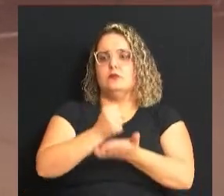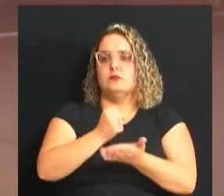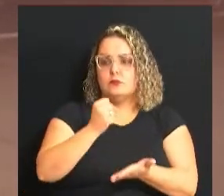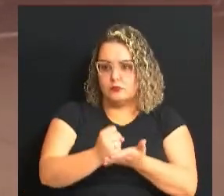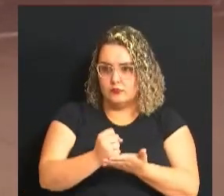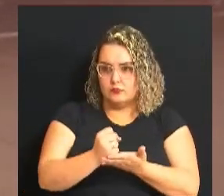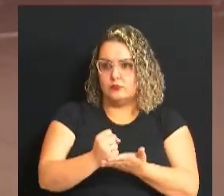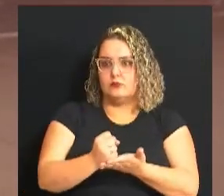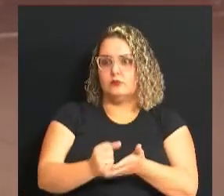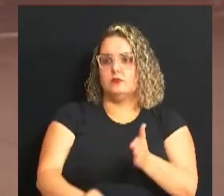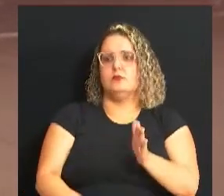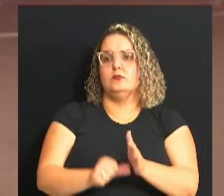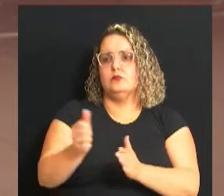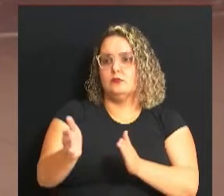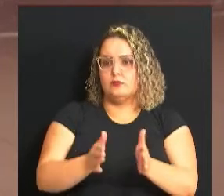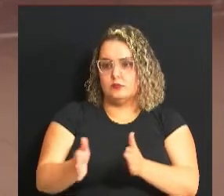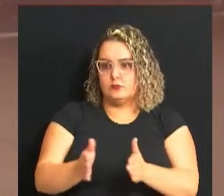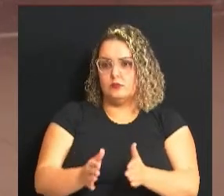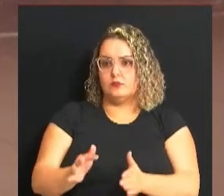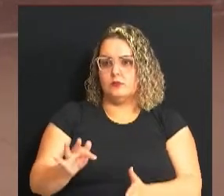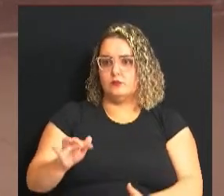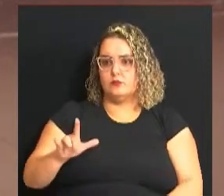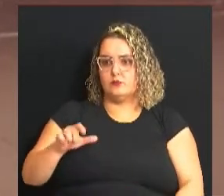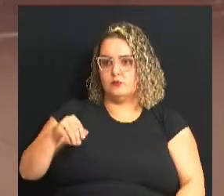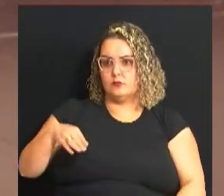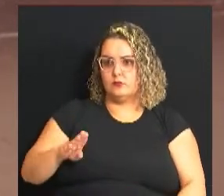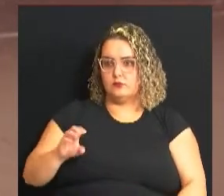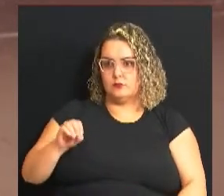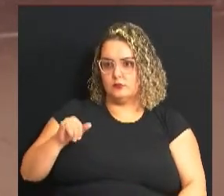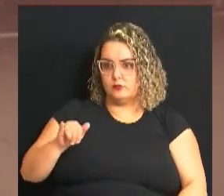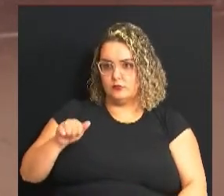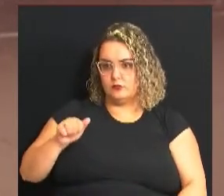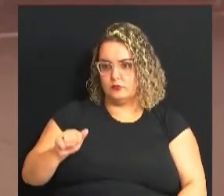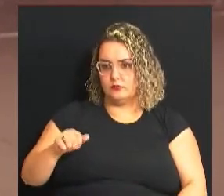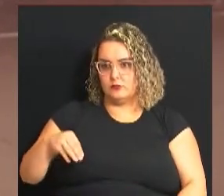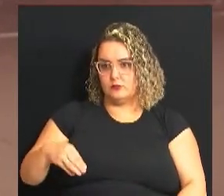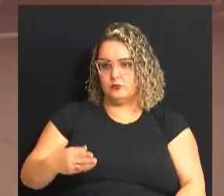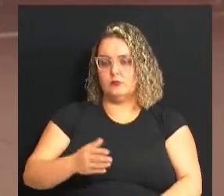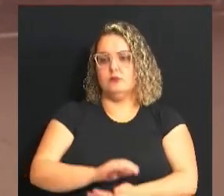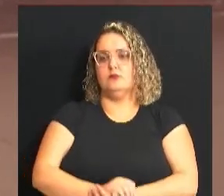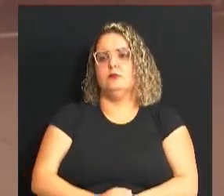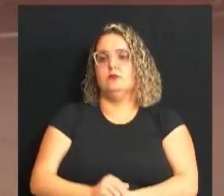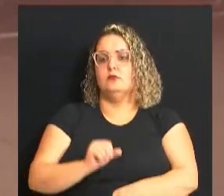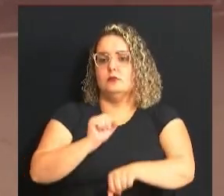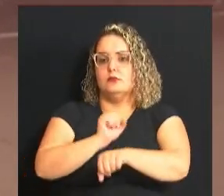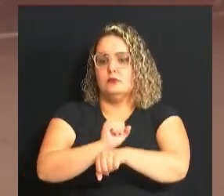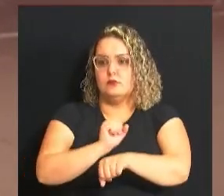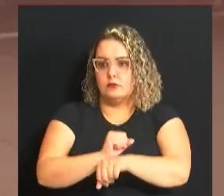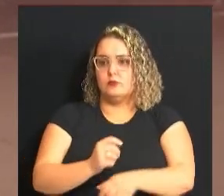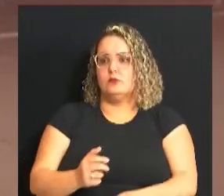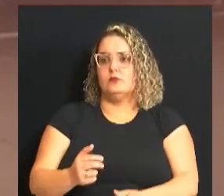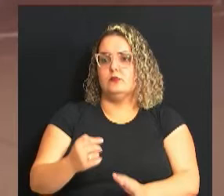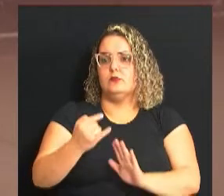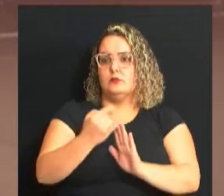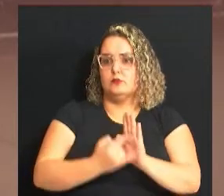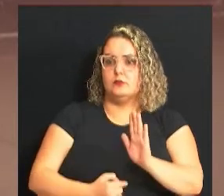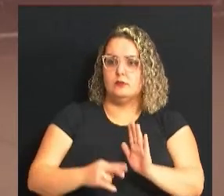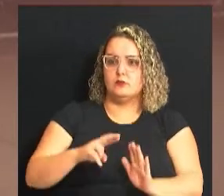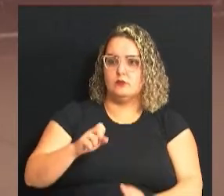a primeira fase do núcleo Flamboyant, né, aguardando o registro. Mas tem lá o rol de núcleos